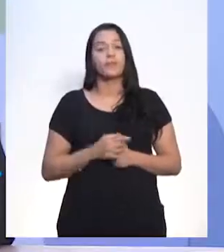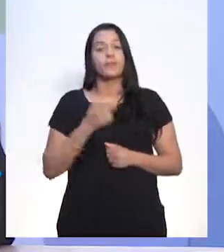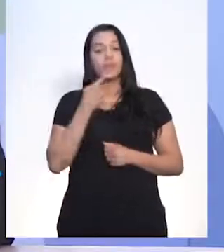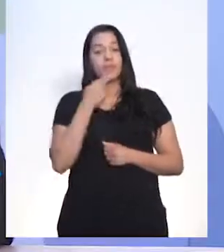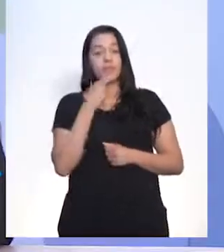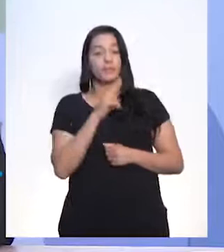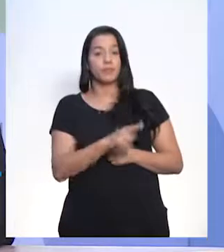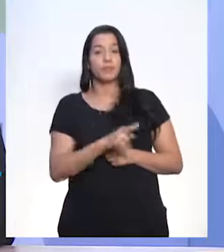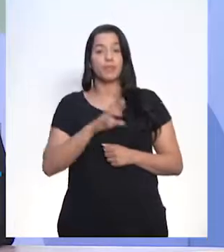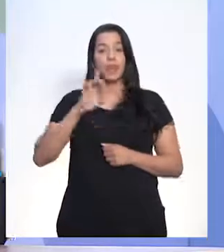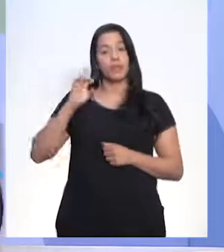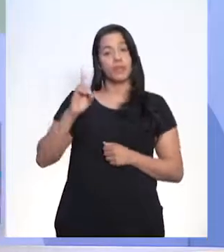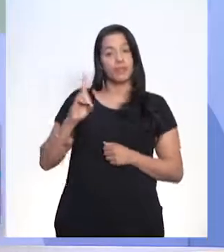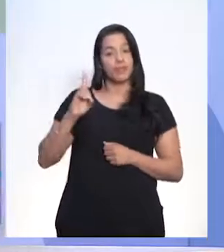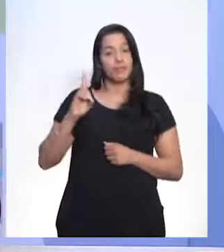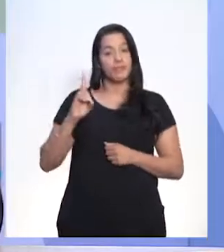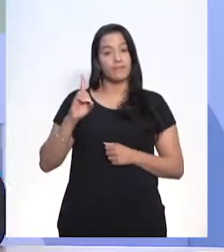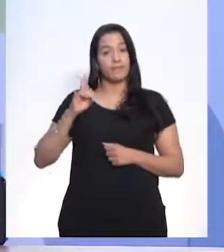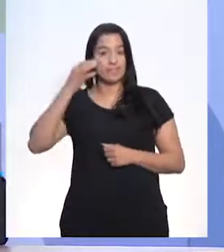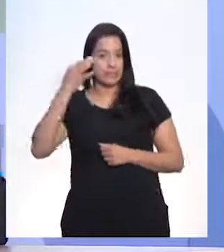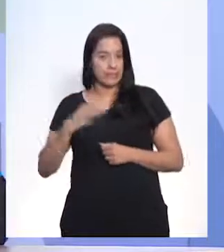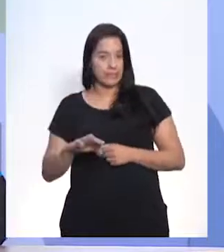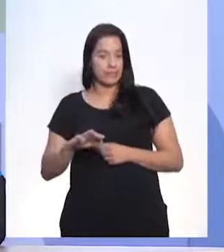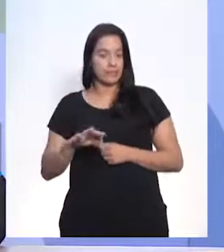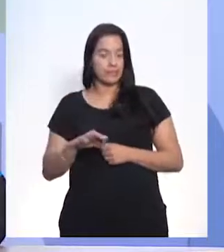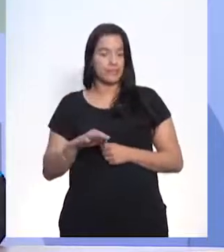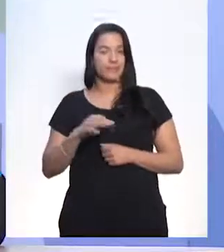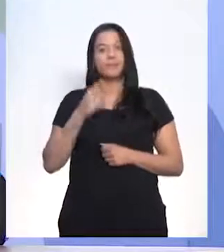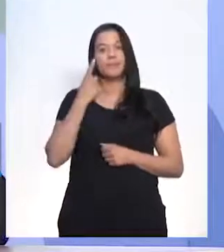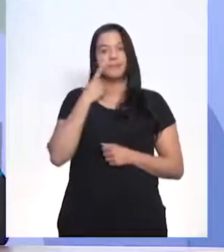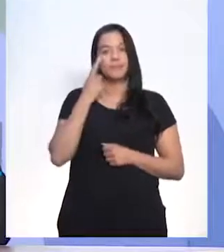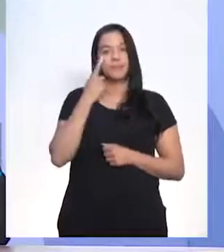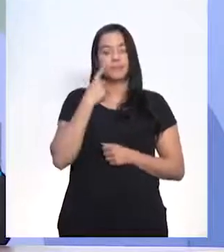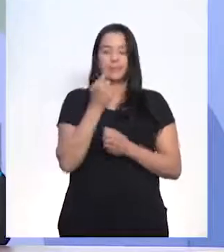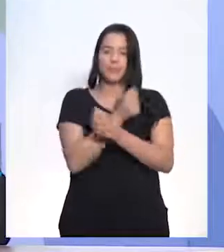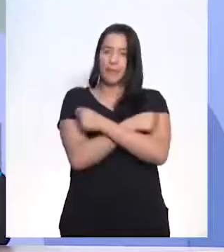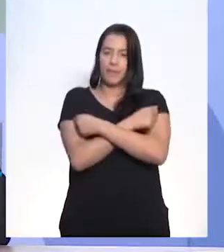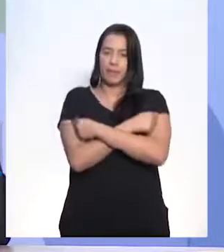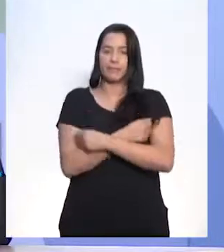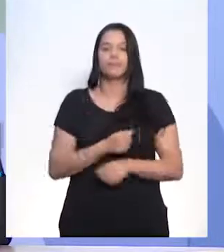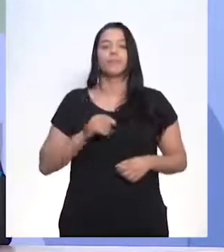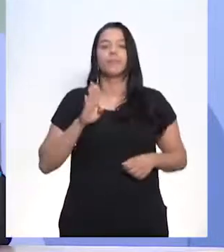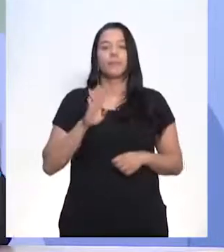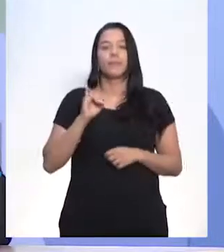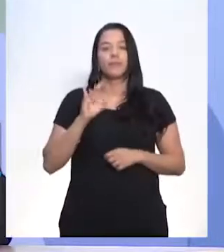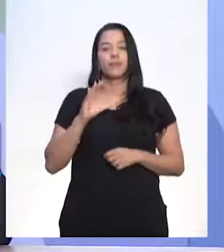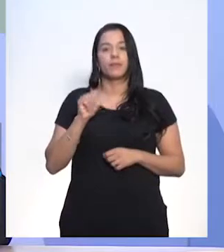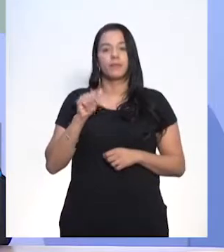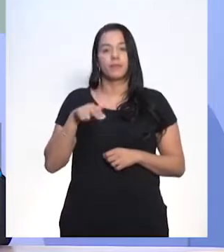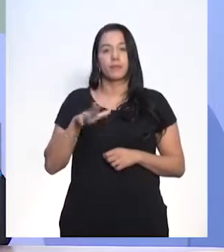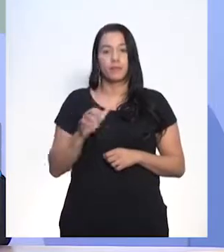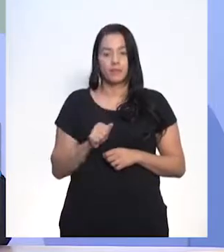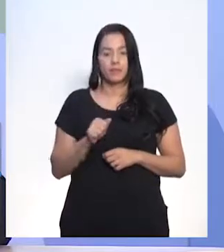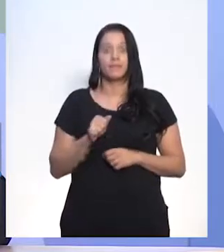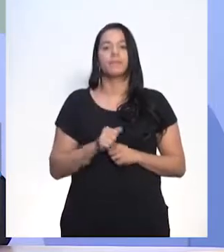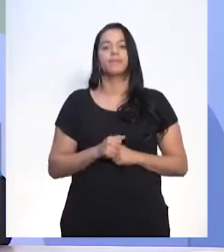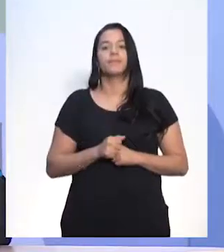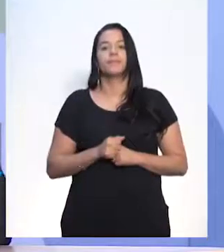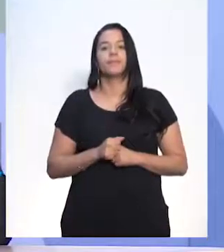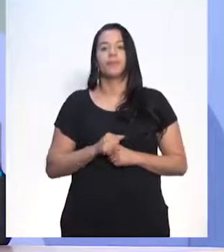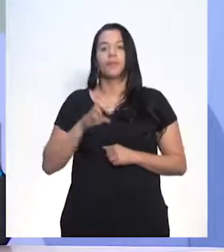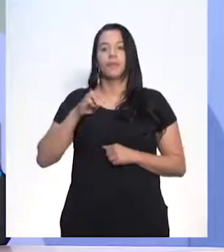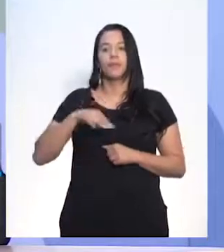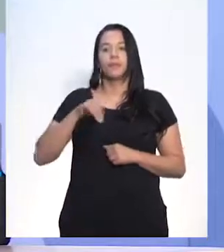colocaram a alternativa D. Será que eles acertaram? Bom, vamos mandar um abraço aí. Pessoal, Bianca, Mirella e Lucas, da professora